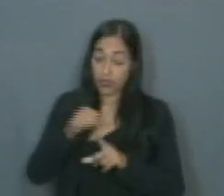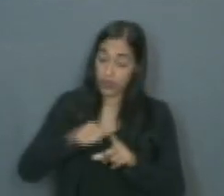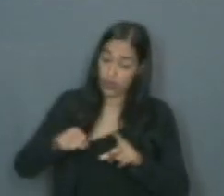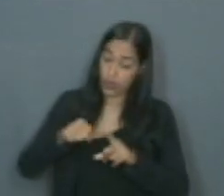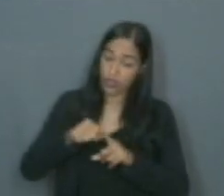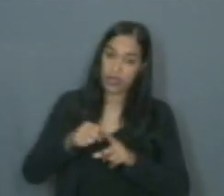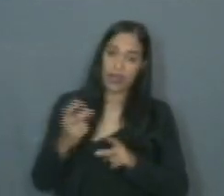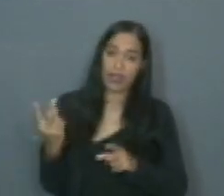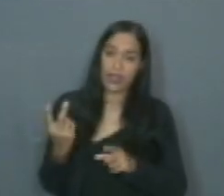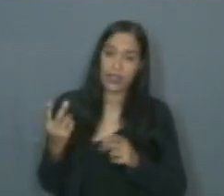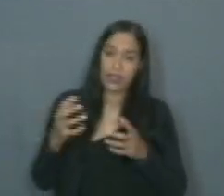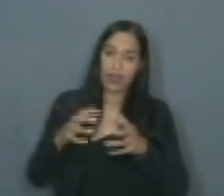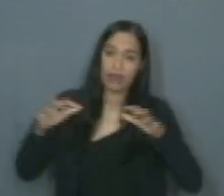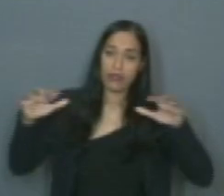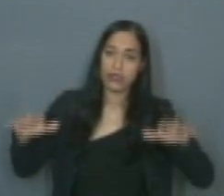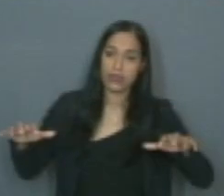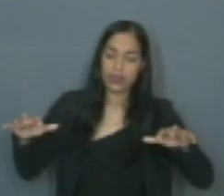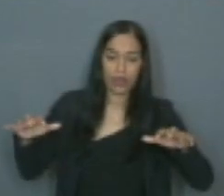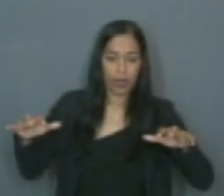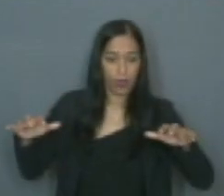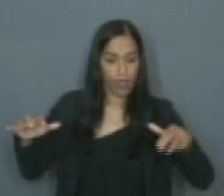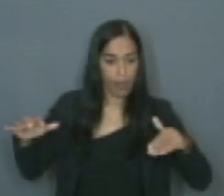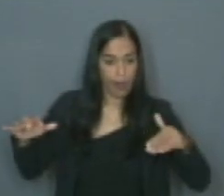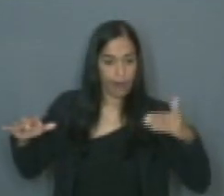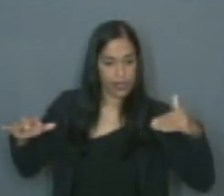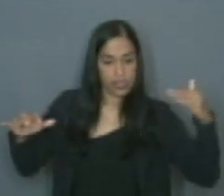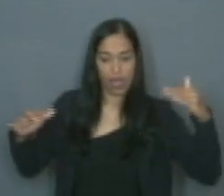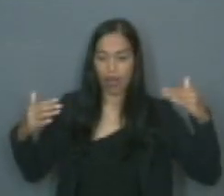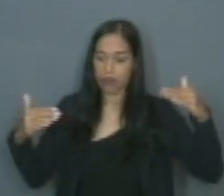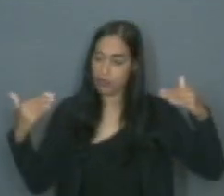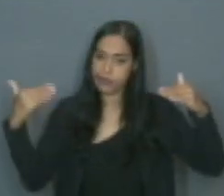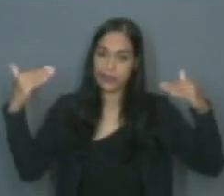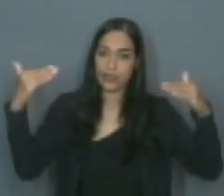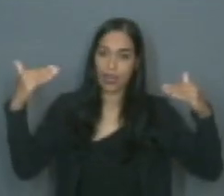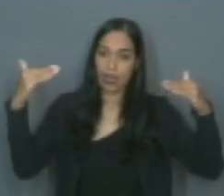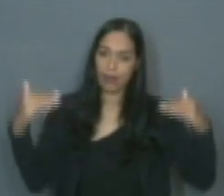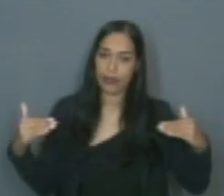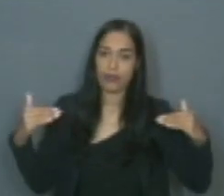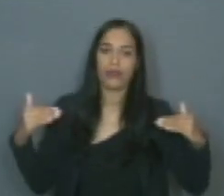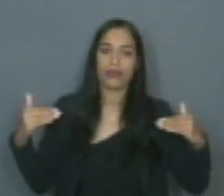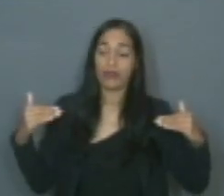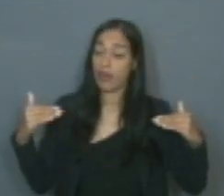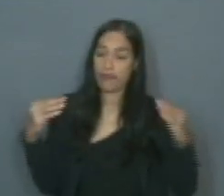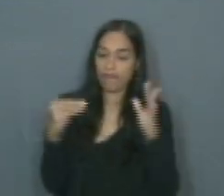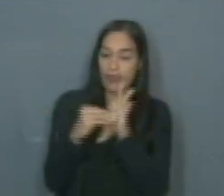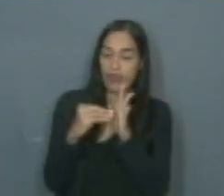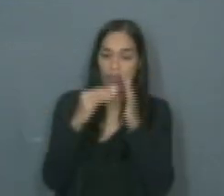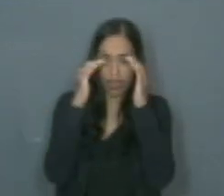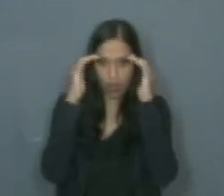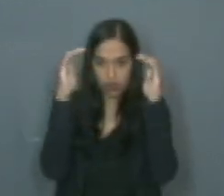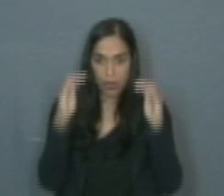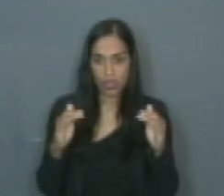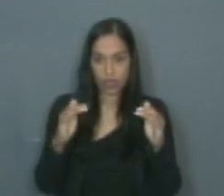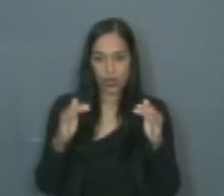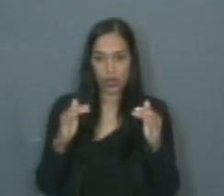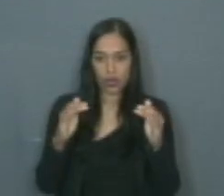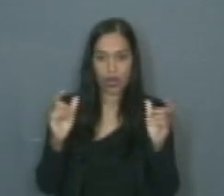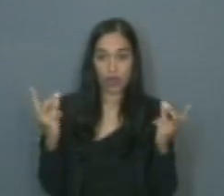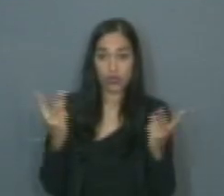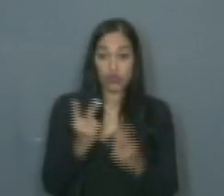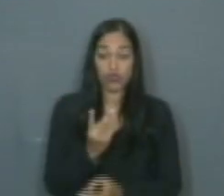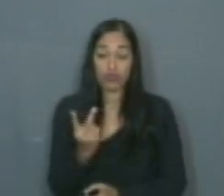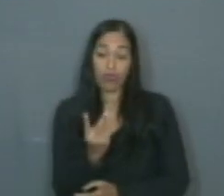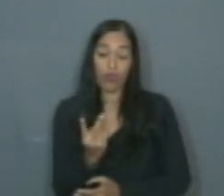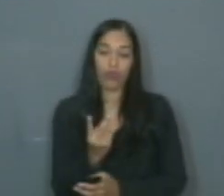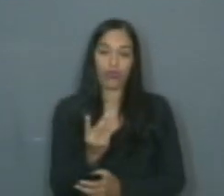um tentando avançar contra a outra parte. E isso não respeita a pessoa, não respeita o ser